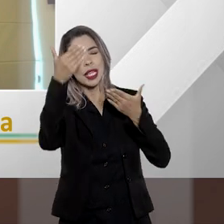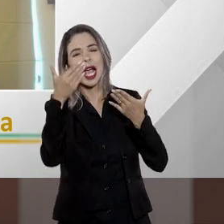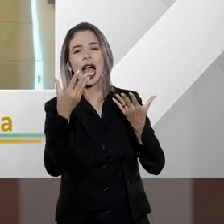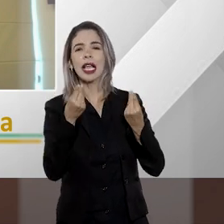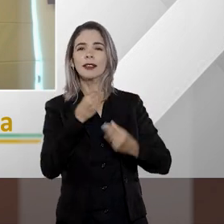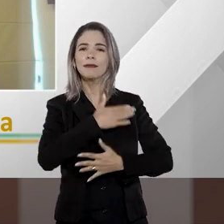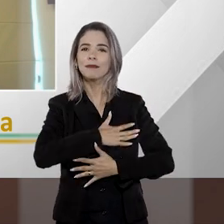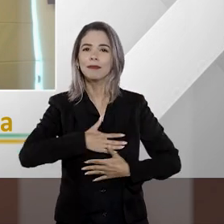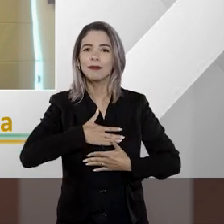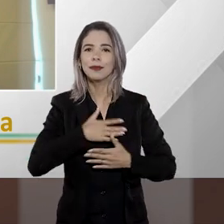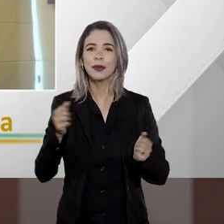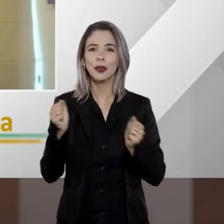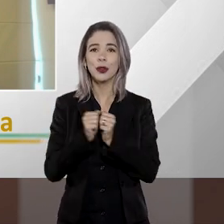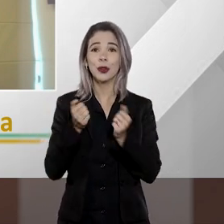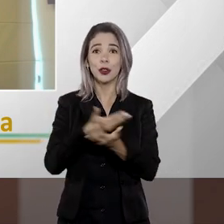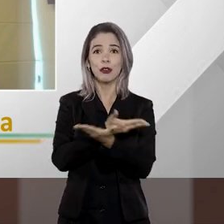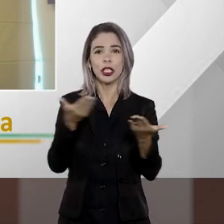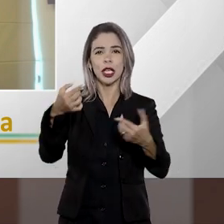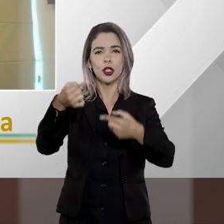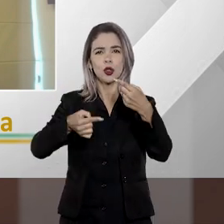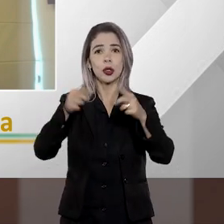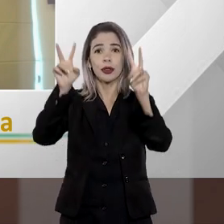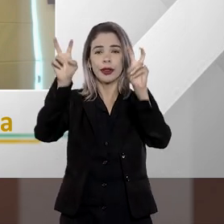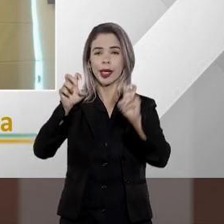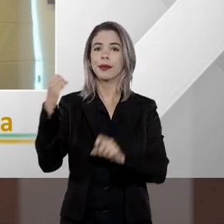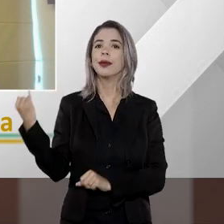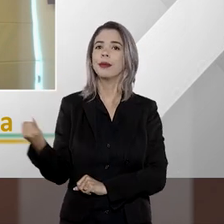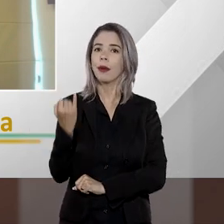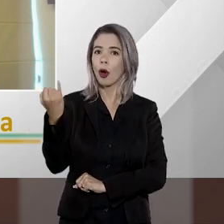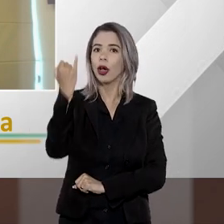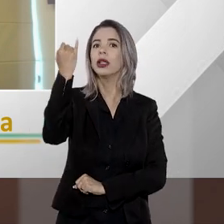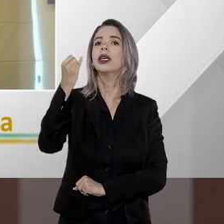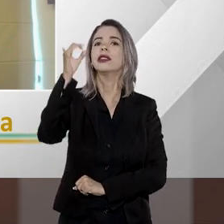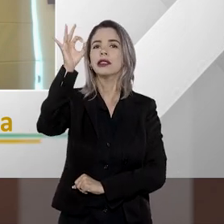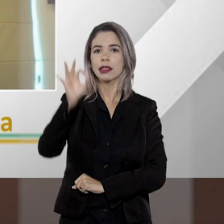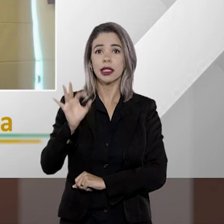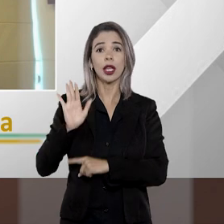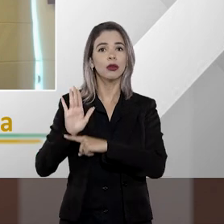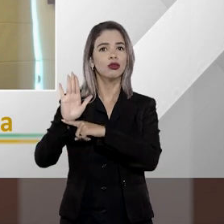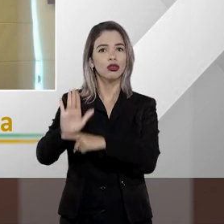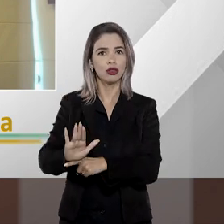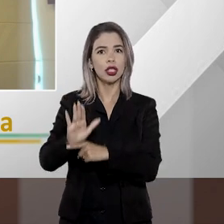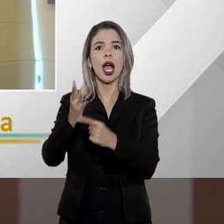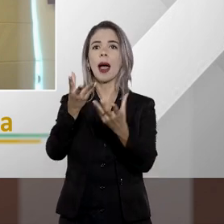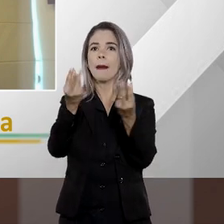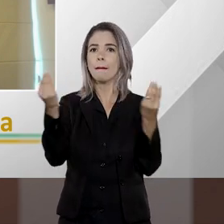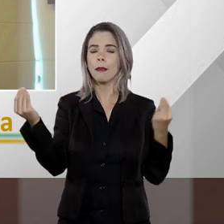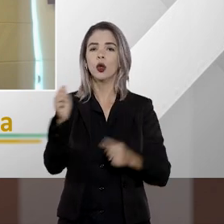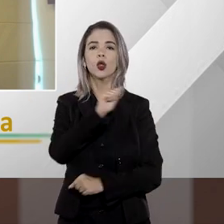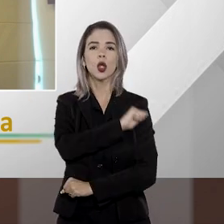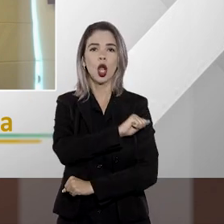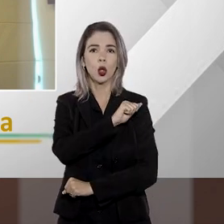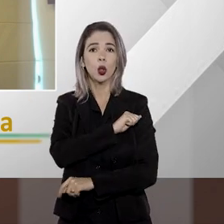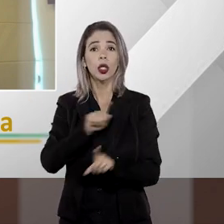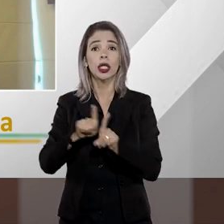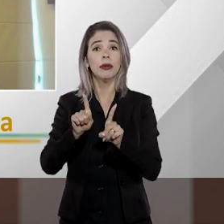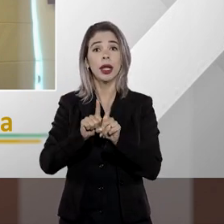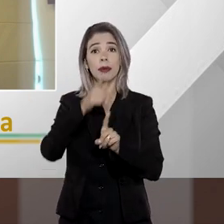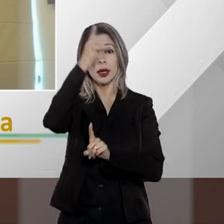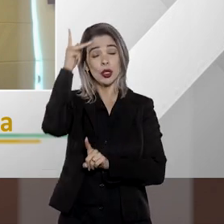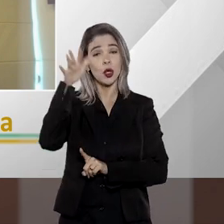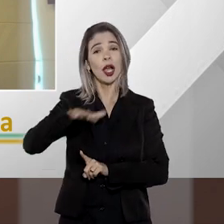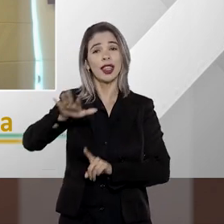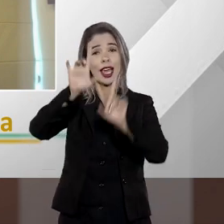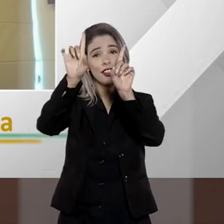grande prazer estar aqui com vocês para discutir um tema tão importante que certamente vai ajudar a muitos alunos e operadores do